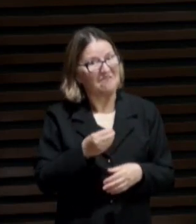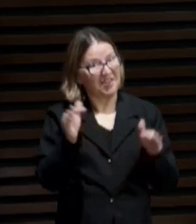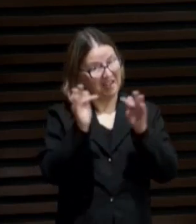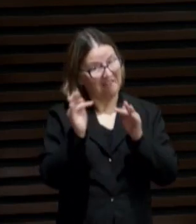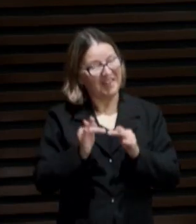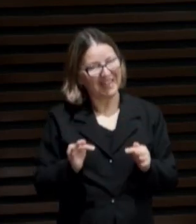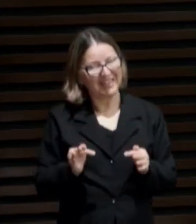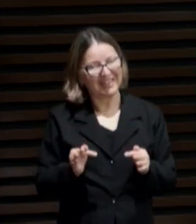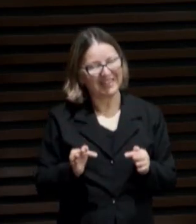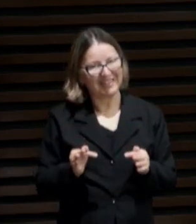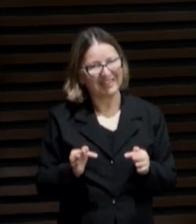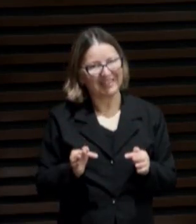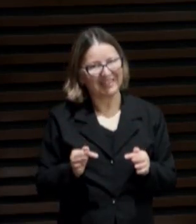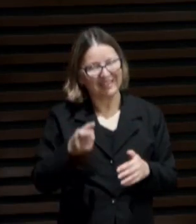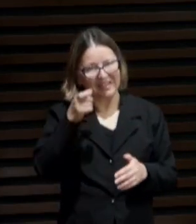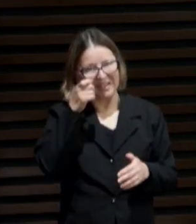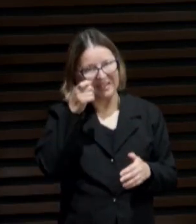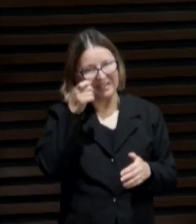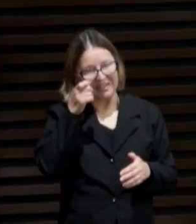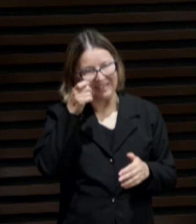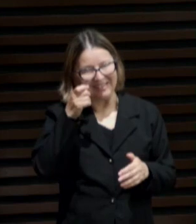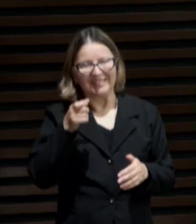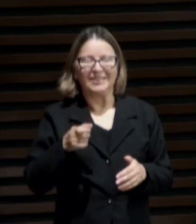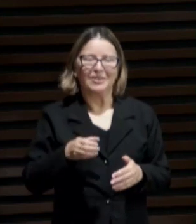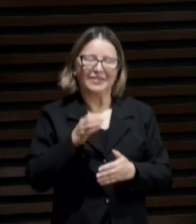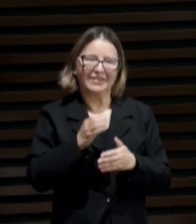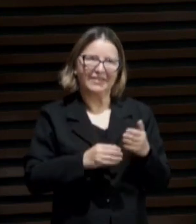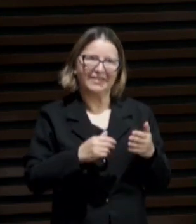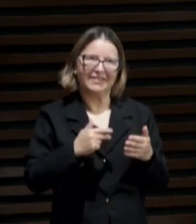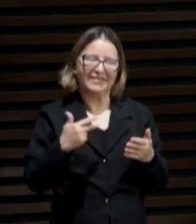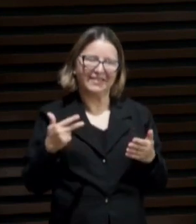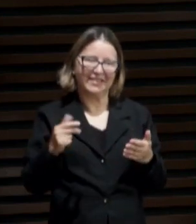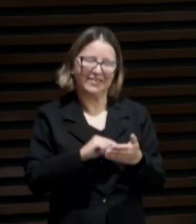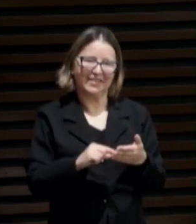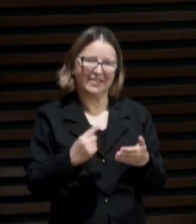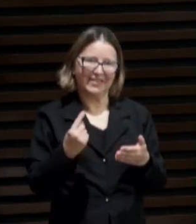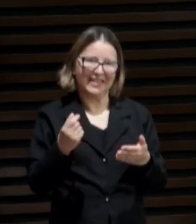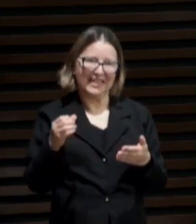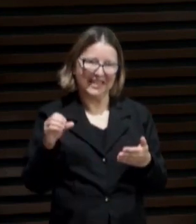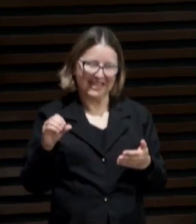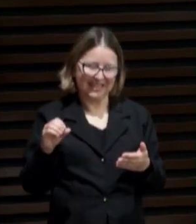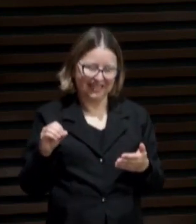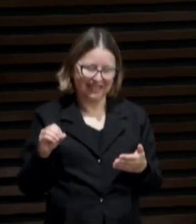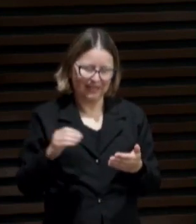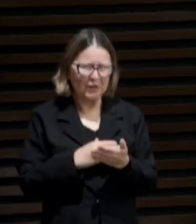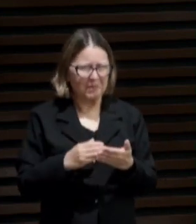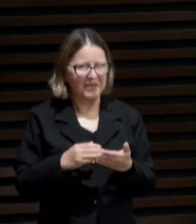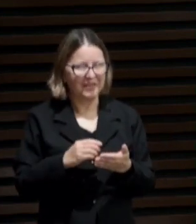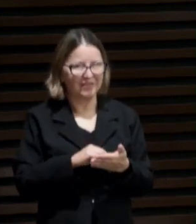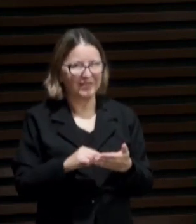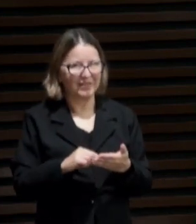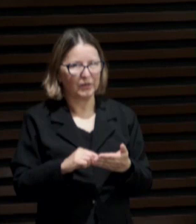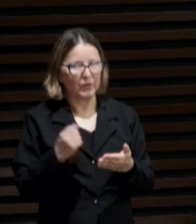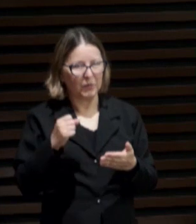Pedro dá na primeira epístola dele, no capítulo 3, no versículo 10, mas vamos começar no versículo 8. 1